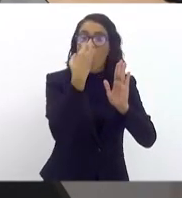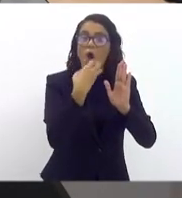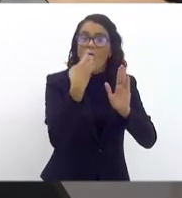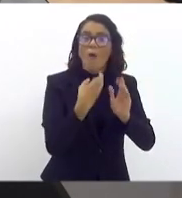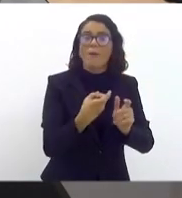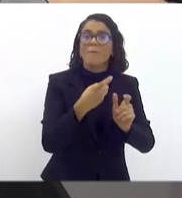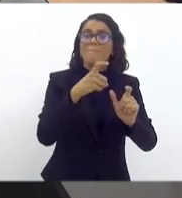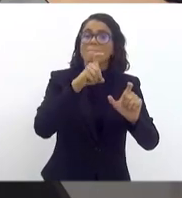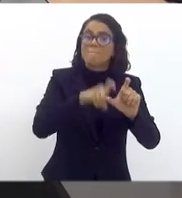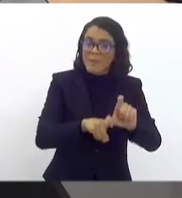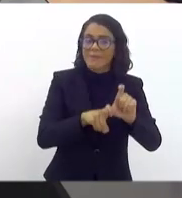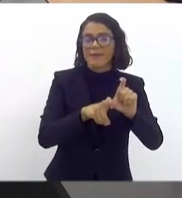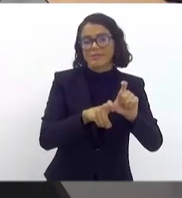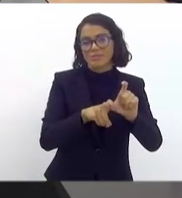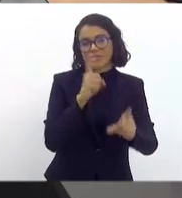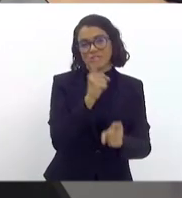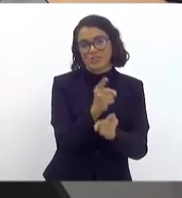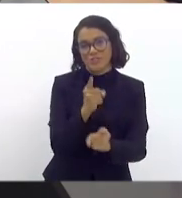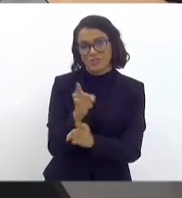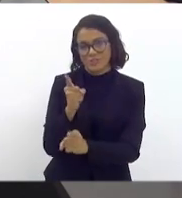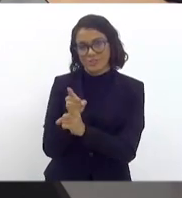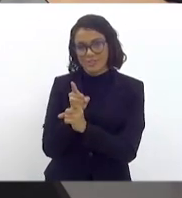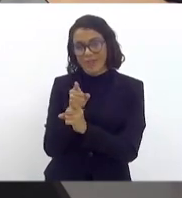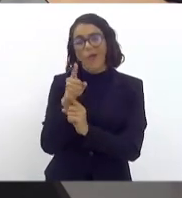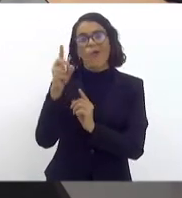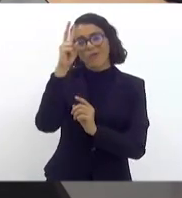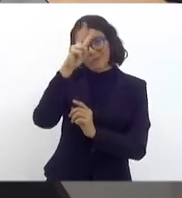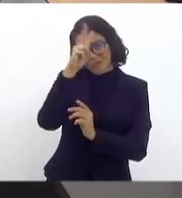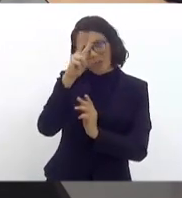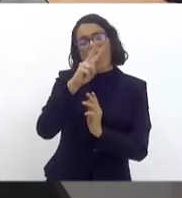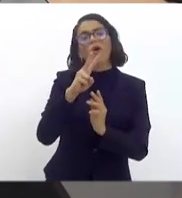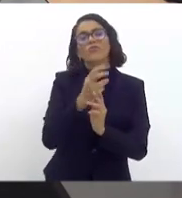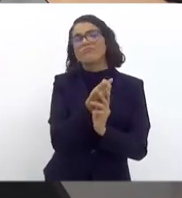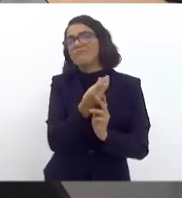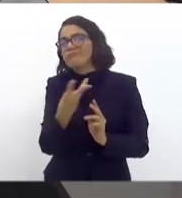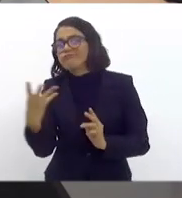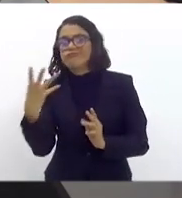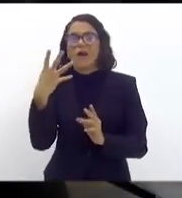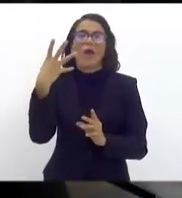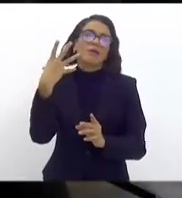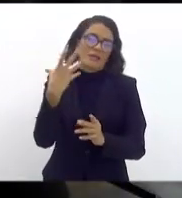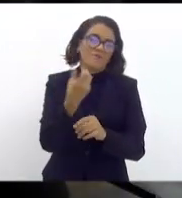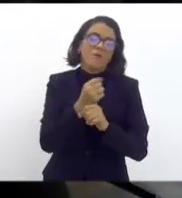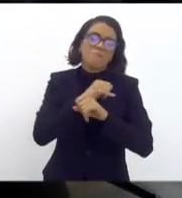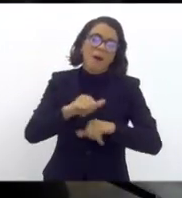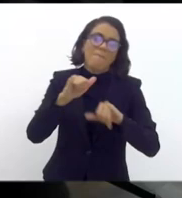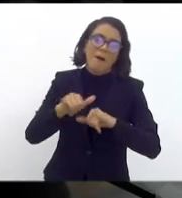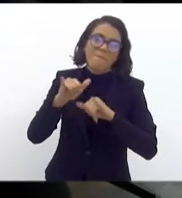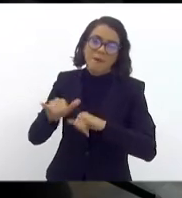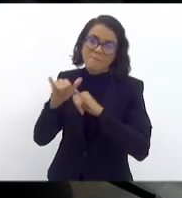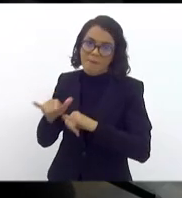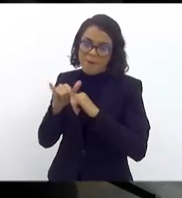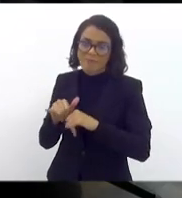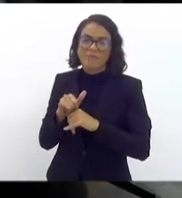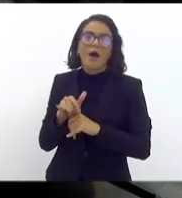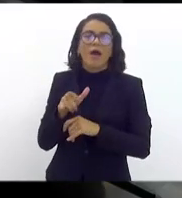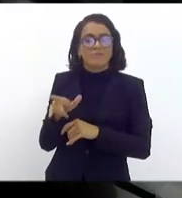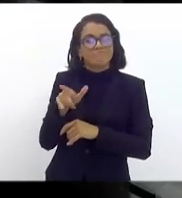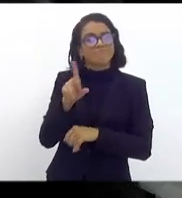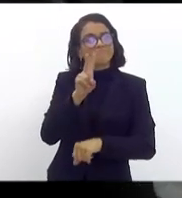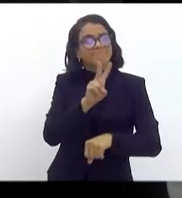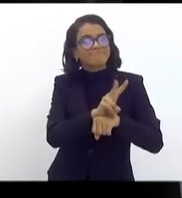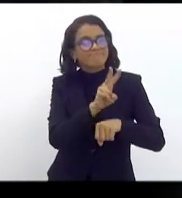de identificação. O histórico do número de execuções captadas será mantido até que a obra